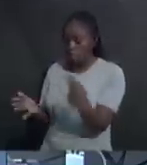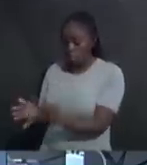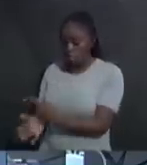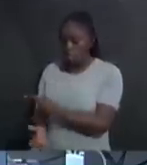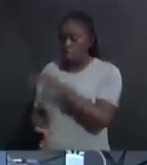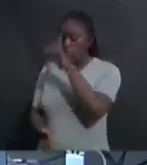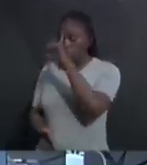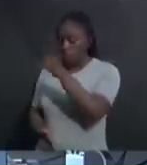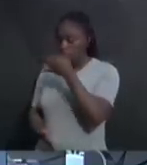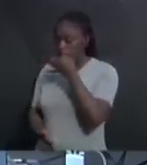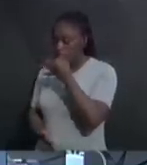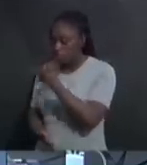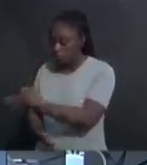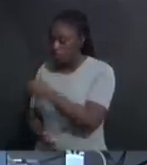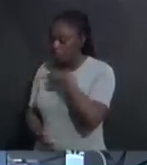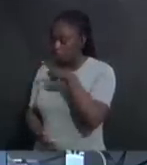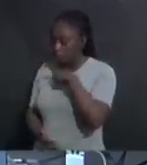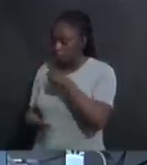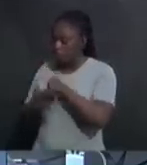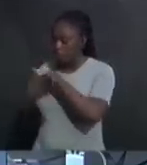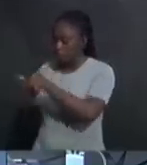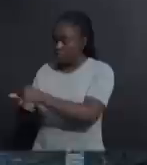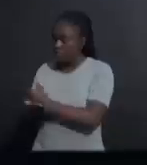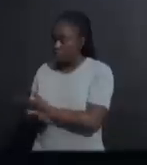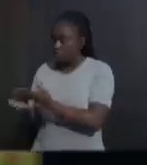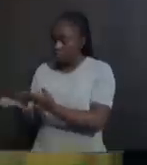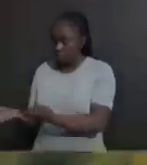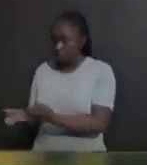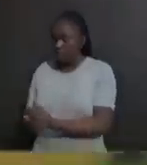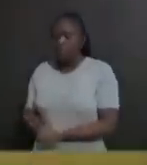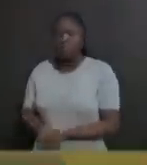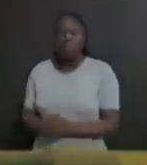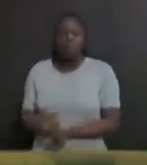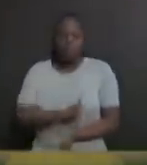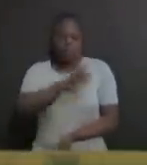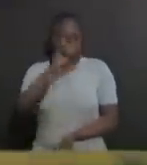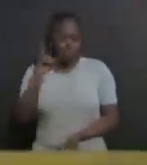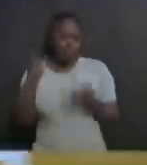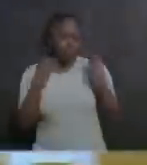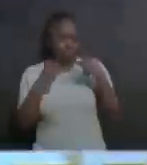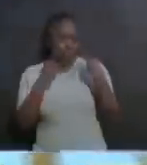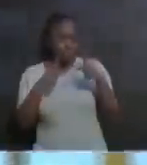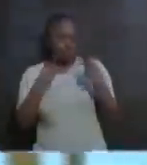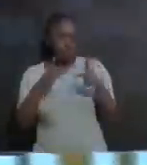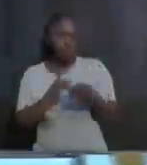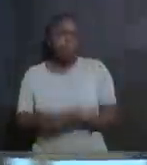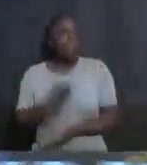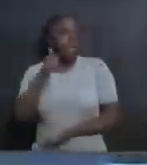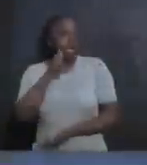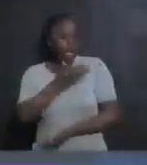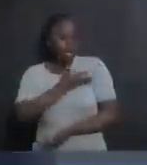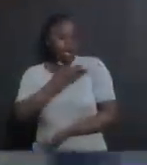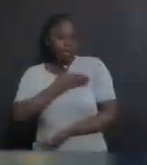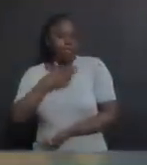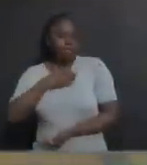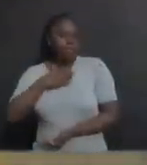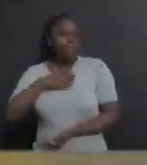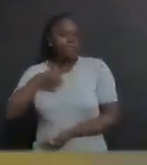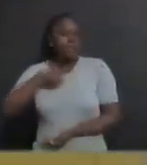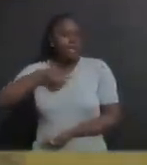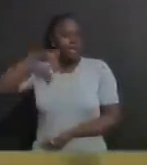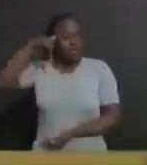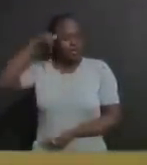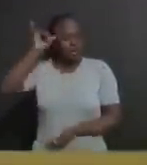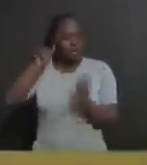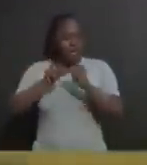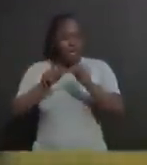te dar, Ele tem uma ajuda para você, né? Lá nesse dia que eu preguei em Anápolis, uma amiga minha que mora em Anápolis, ela tem uma fazenda, ela fez um pote